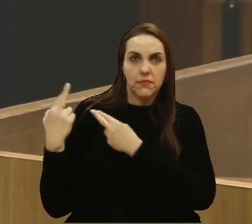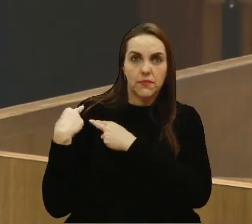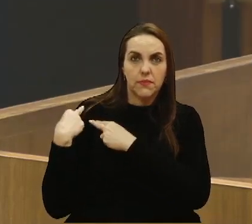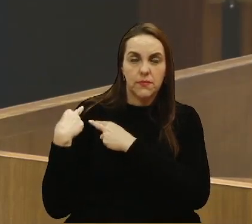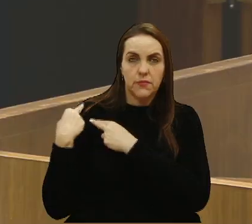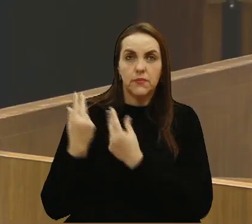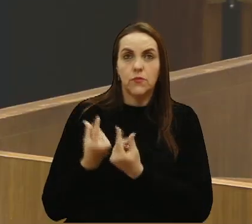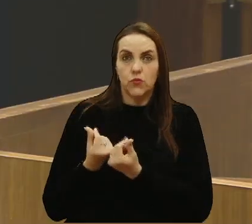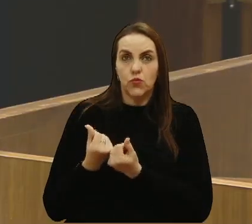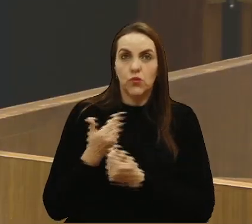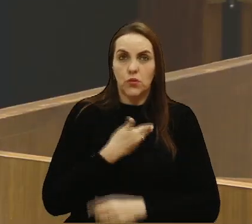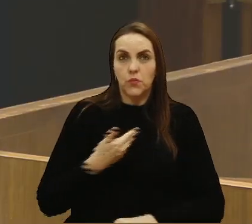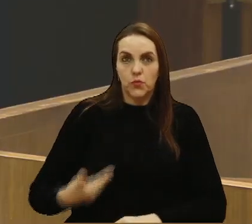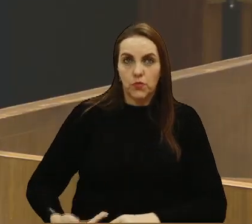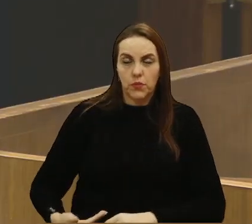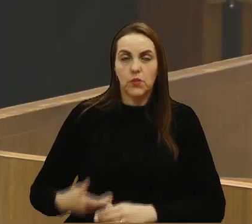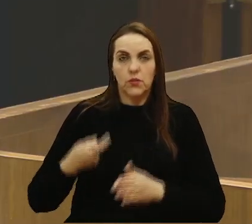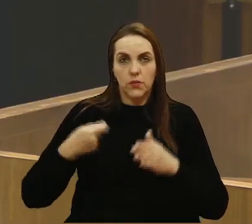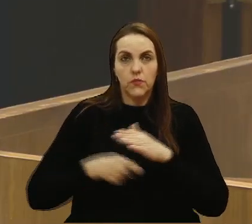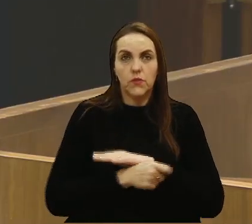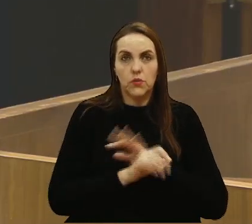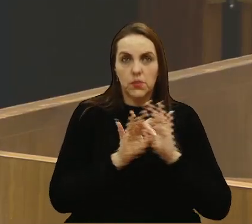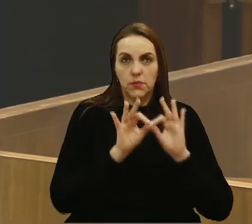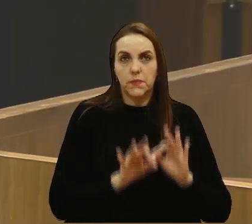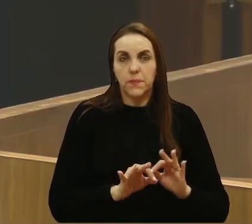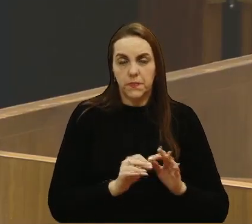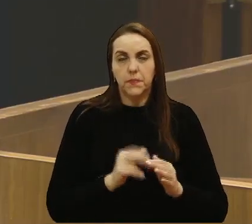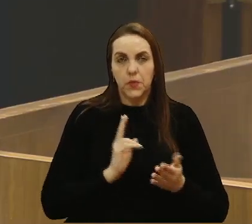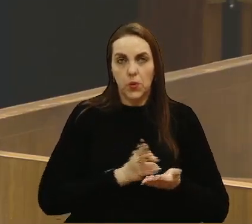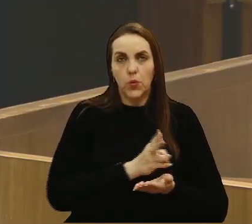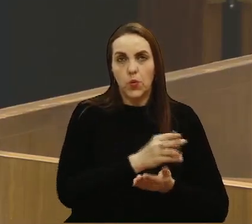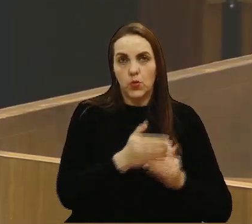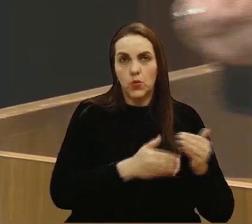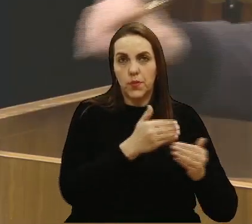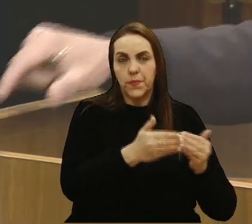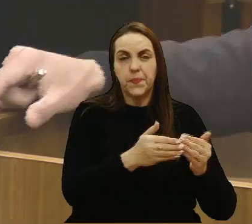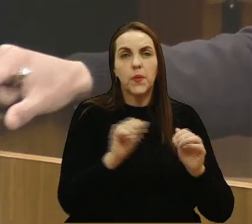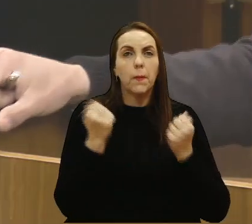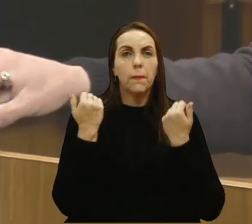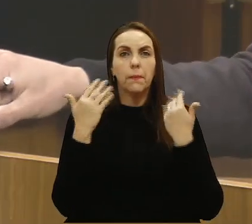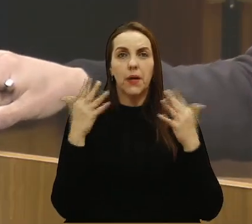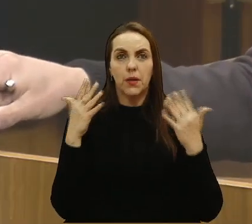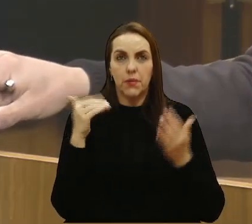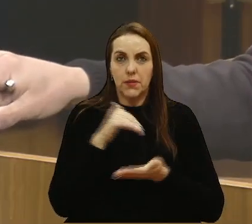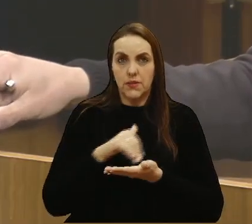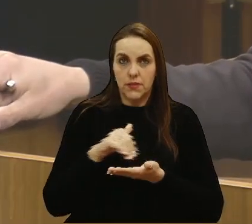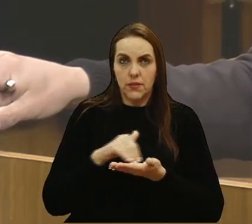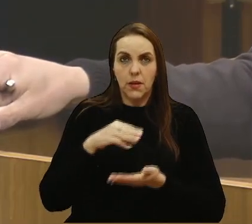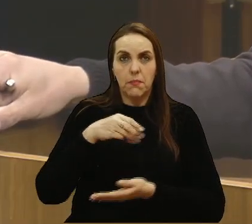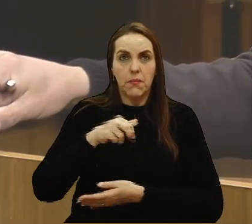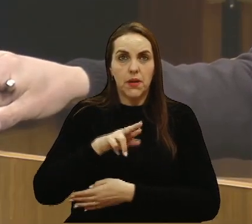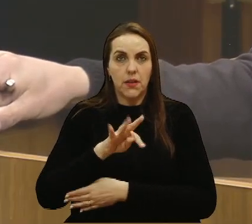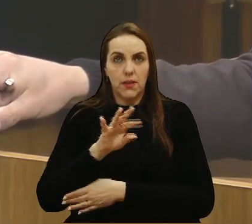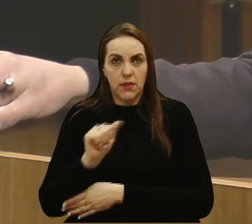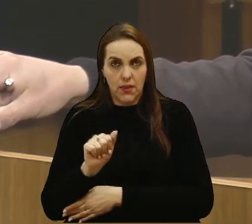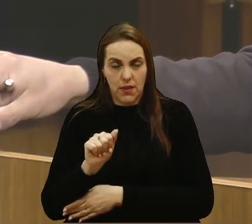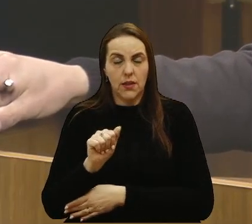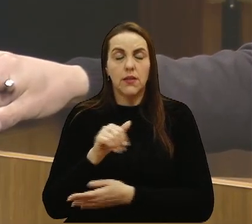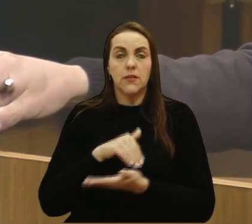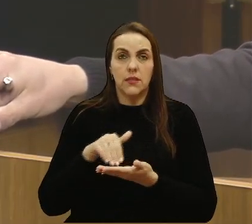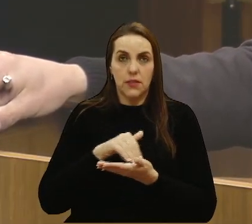com o dinheiro público e está dando aí sequência. Então, parabéns à secretária Marta, secretária da